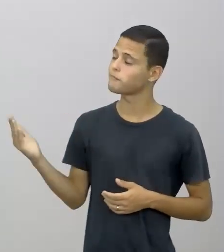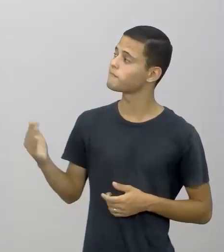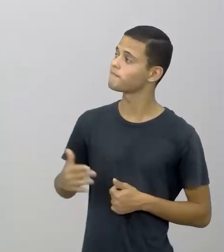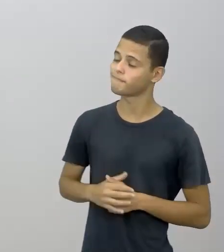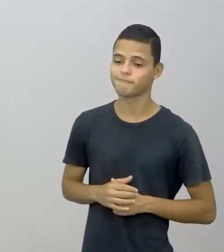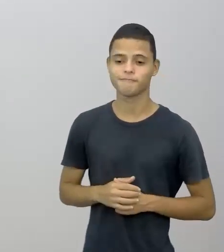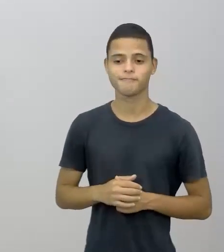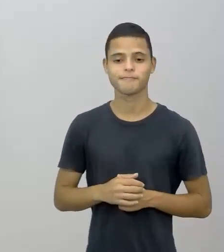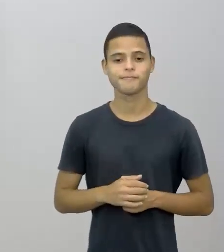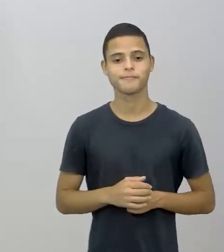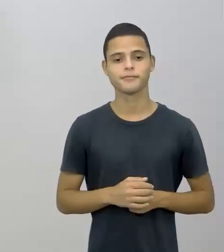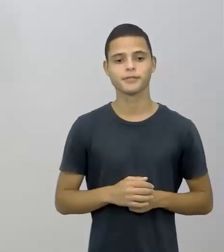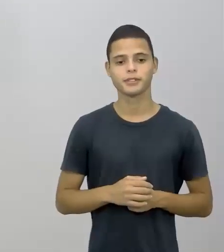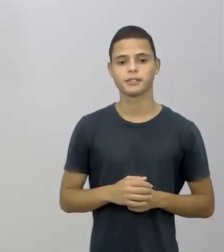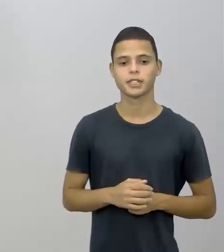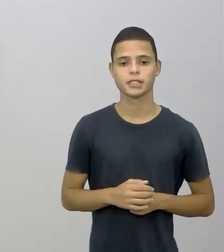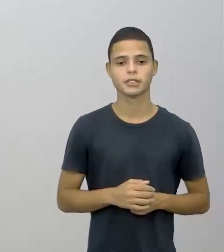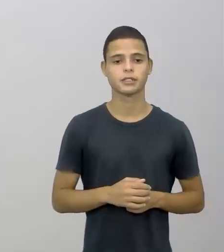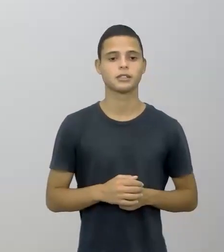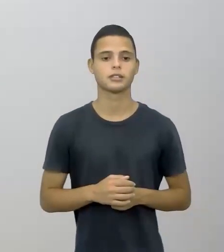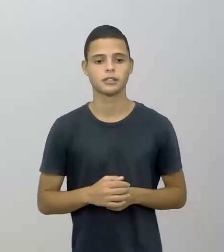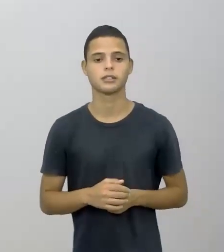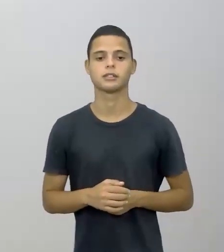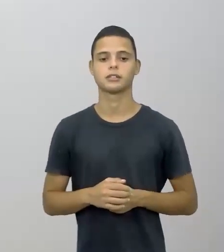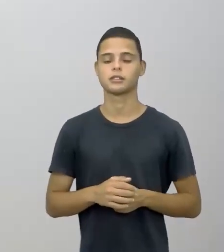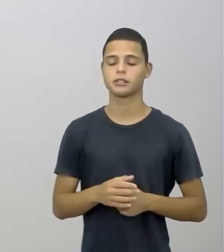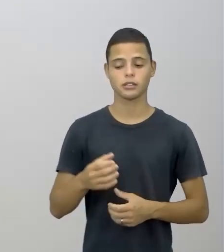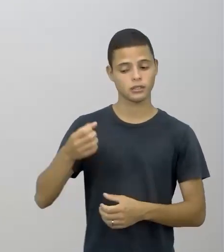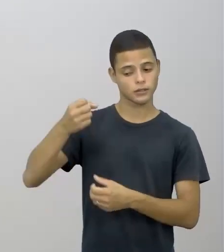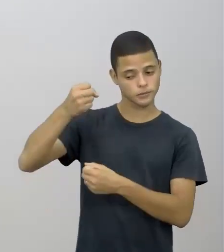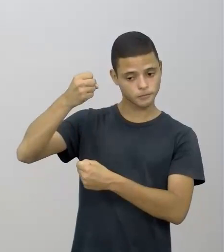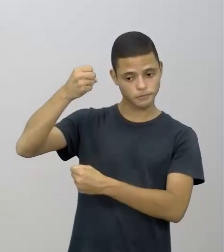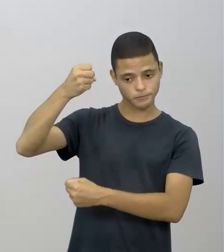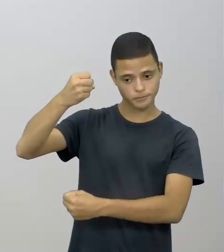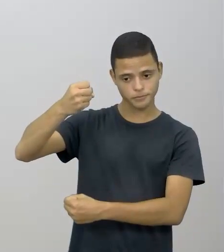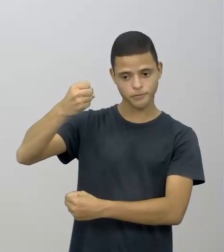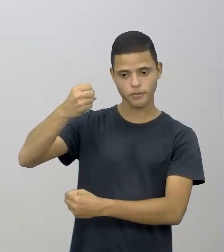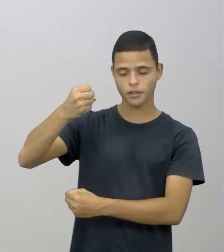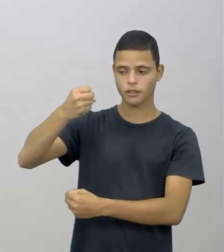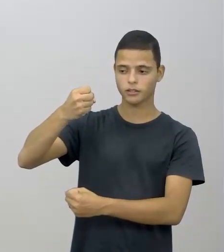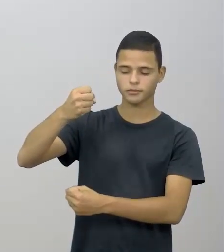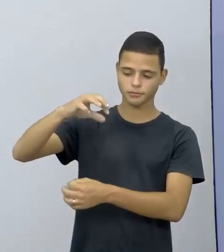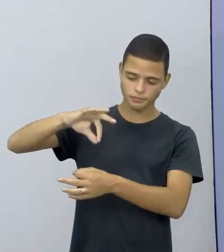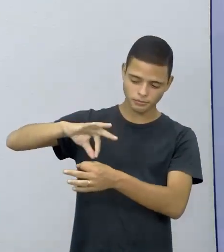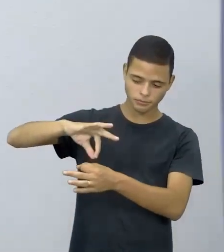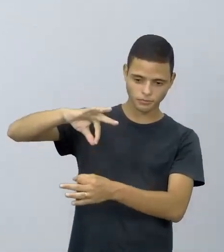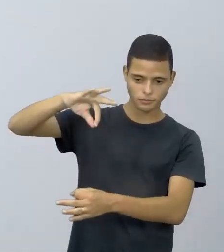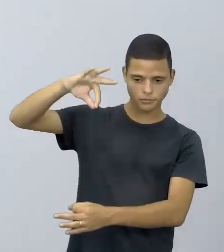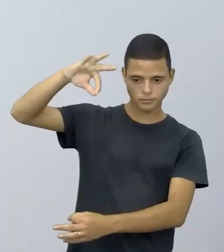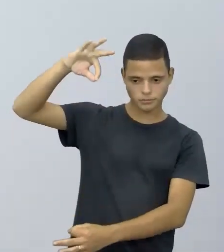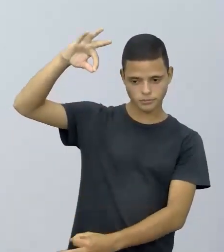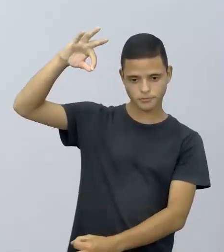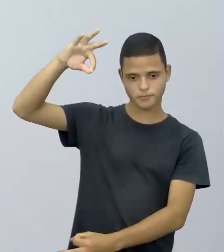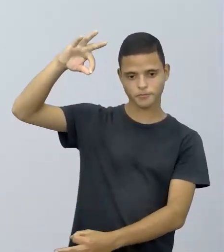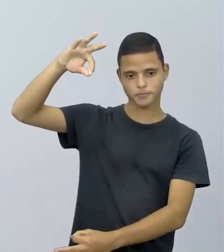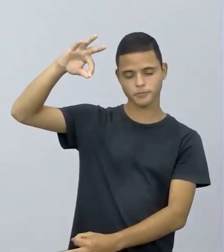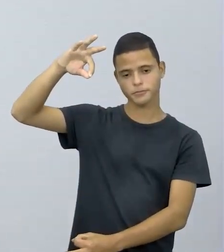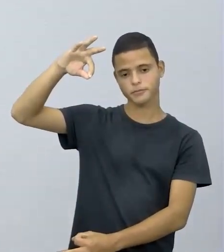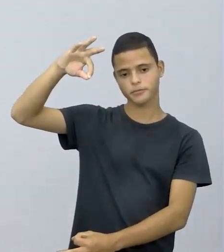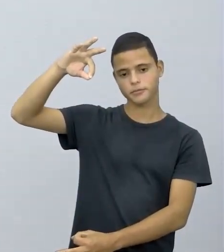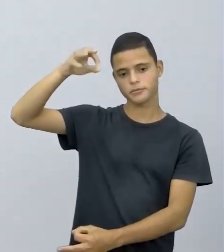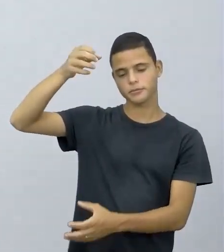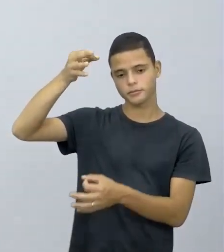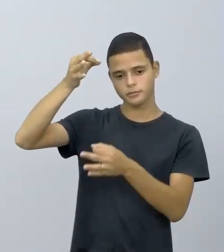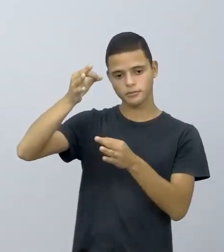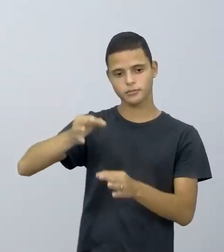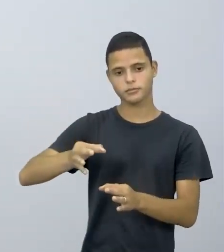olha aí. Aqui, então, ele vai segurar essa mangueira, pessoal, olha, tem que ficar retinho, tá bom? O mais reto possível. Uhum. Aqui nessa